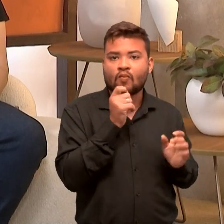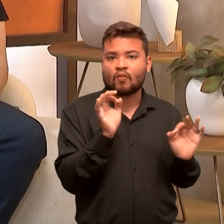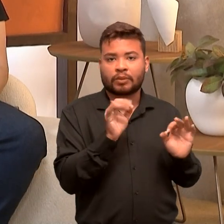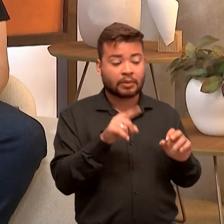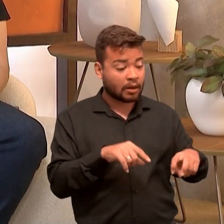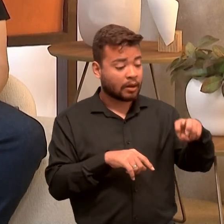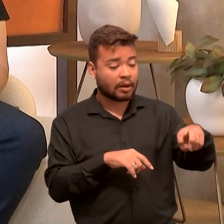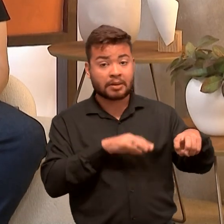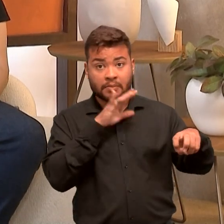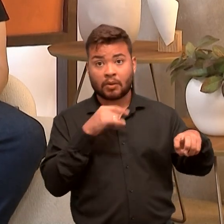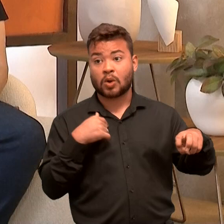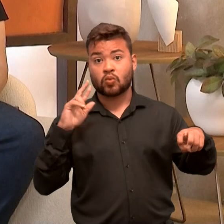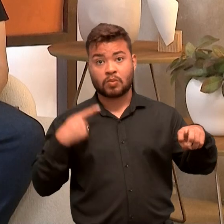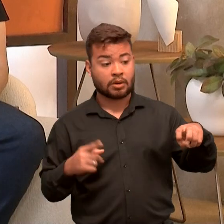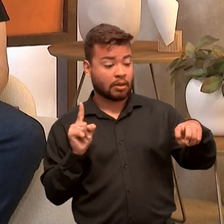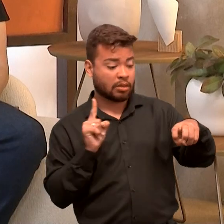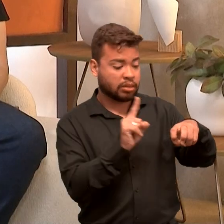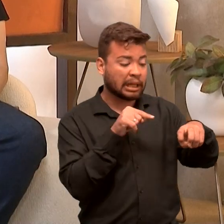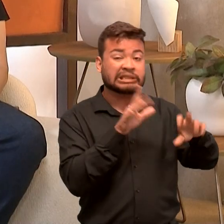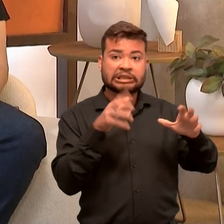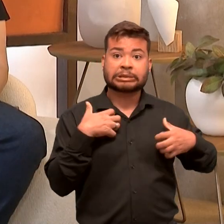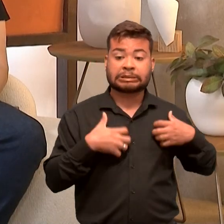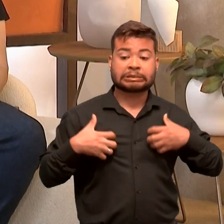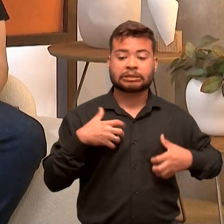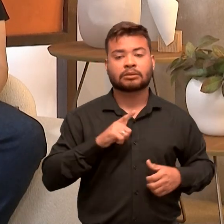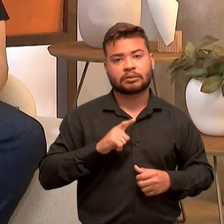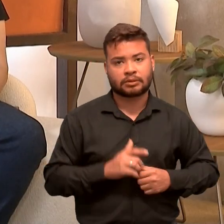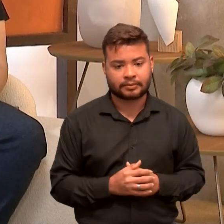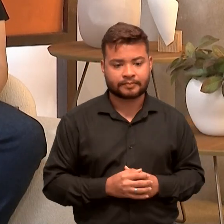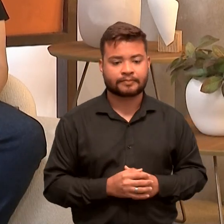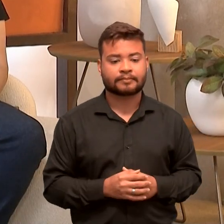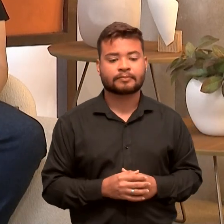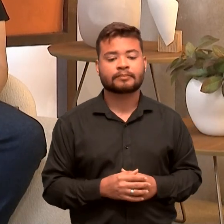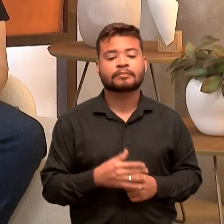causar um estresse no animal. Então, você tem que é o chamado de